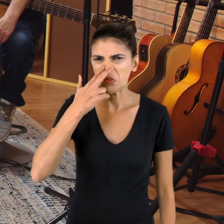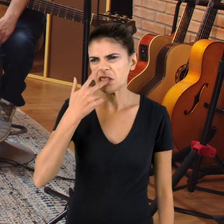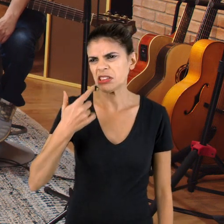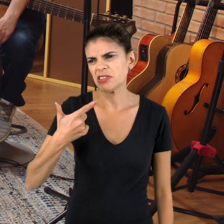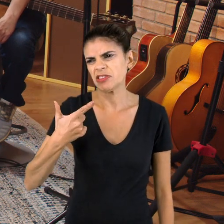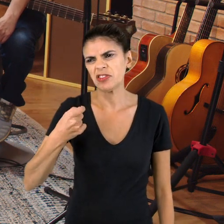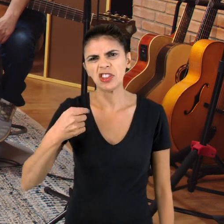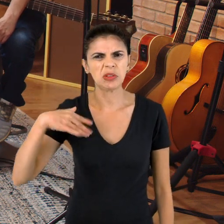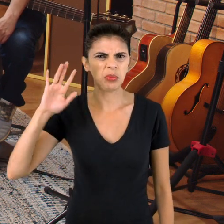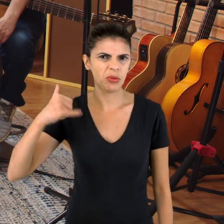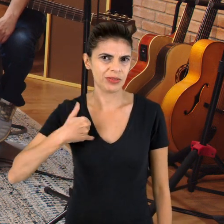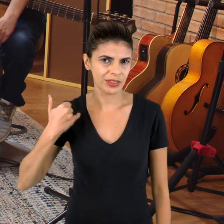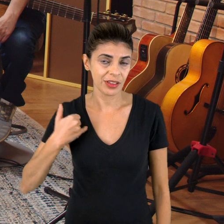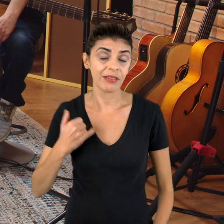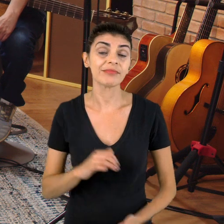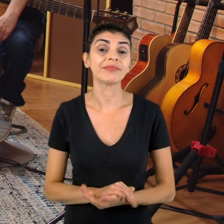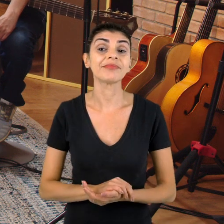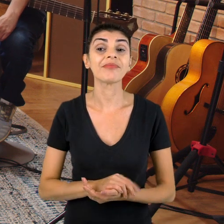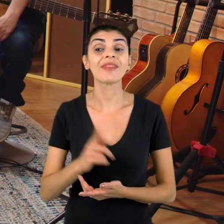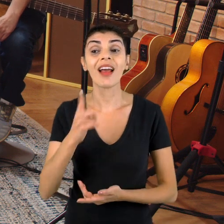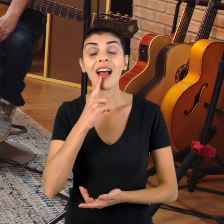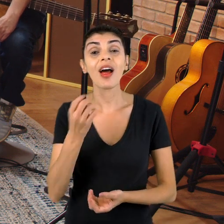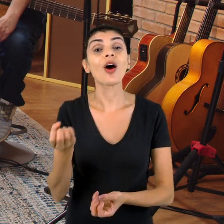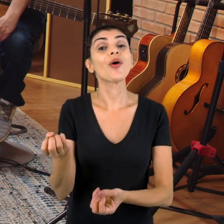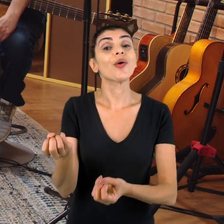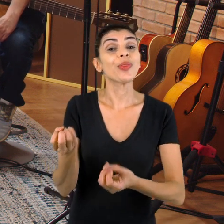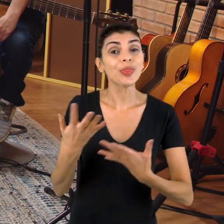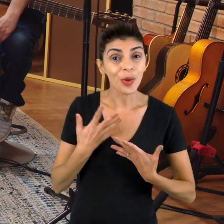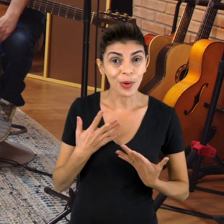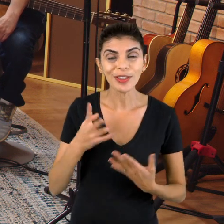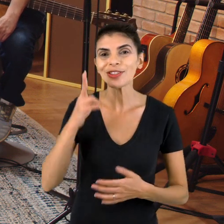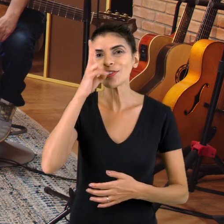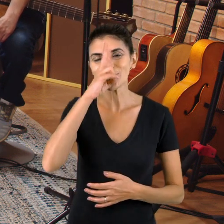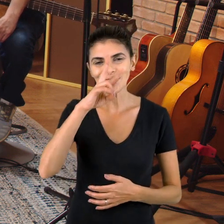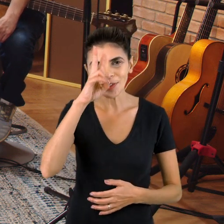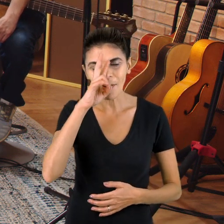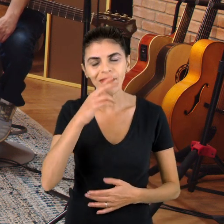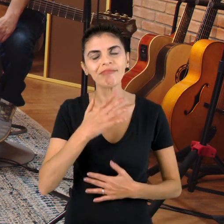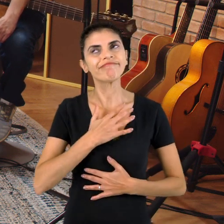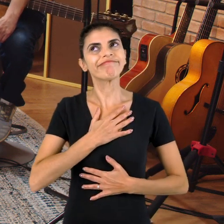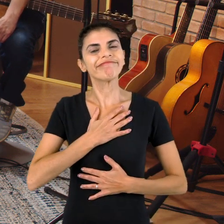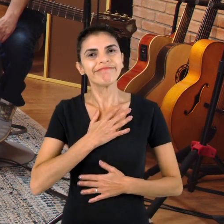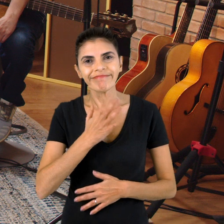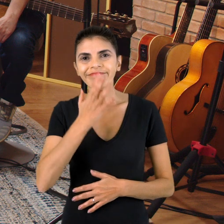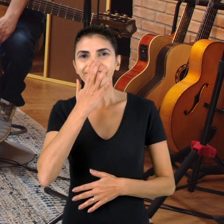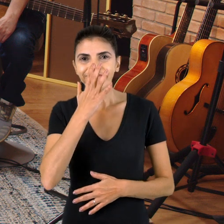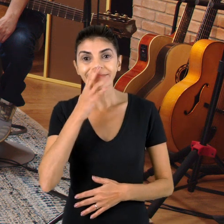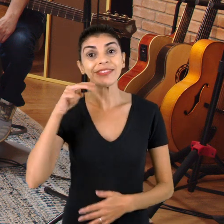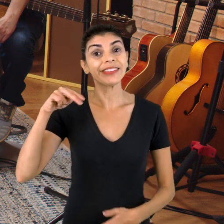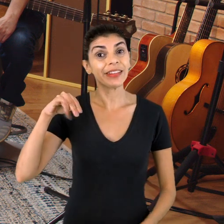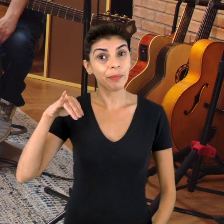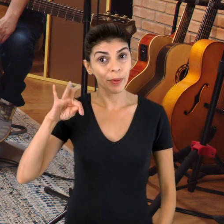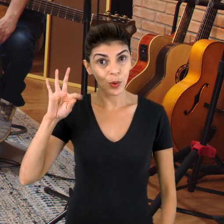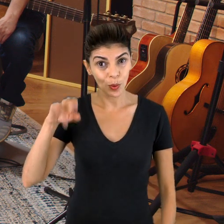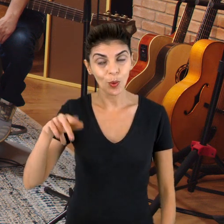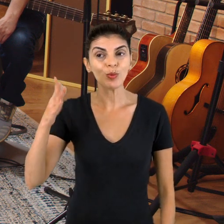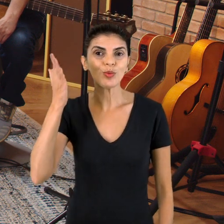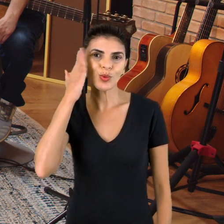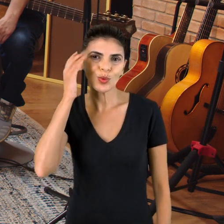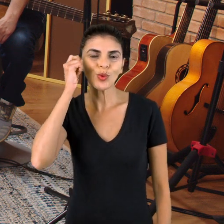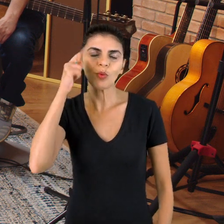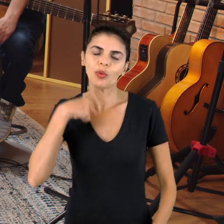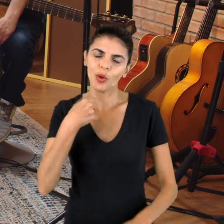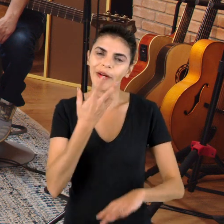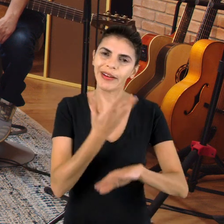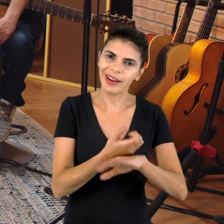20 e tanto. E ela contou esse caso, essa história. Quer dizer, na verdade, o Milton ficou sabendo dessa história, porque ele soube